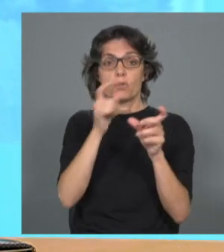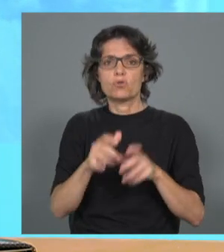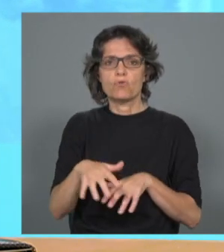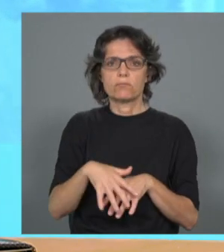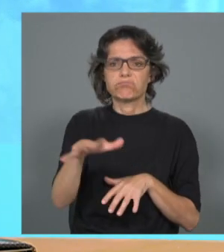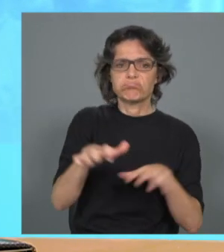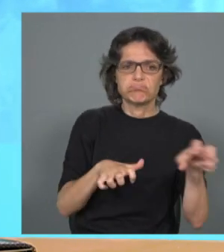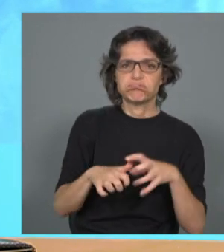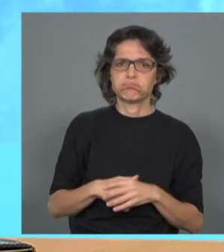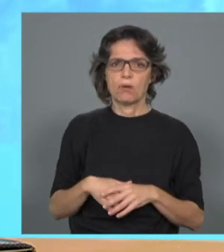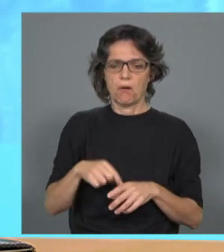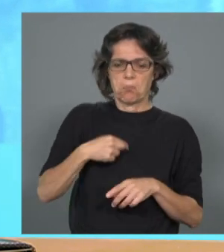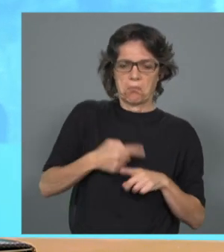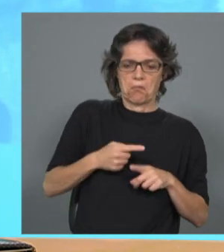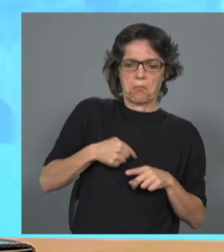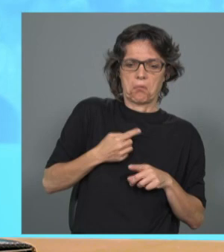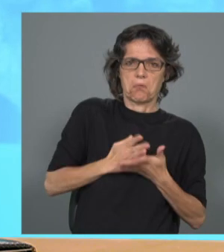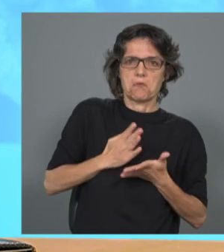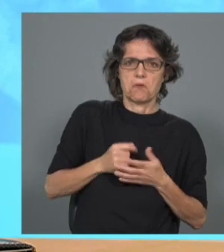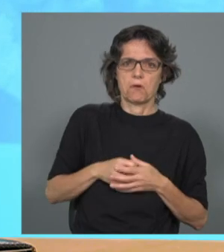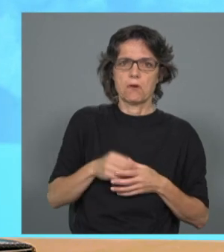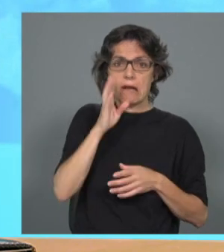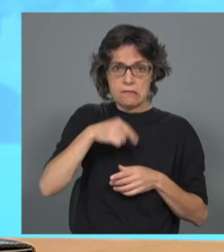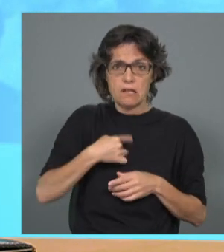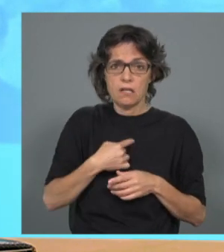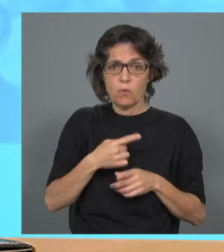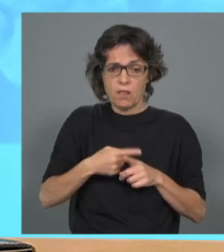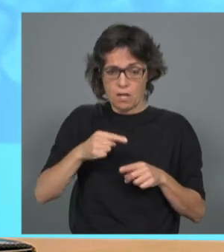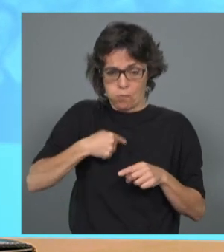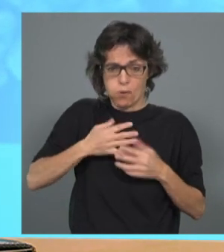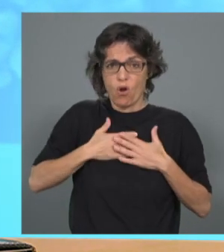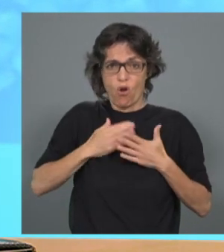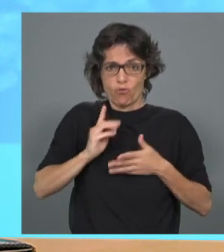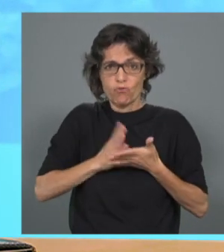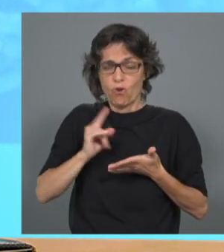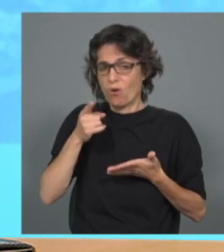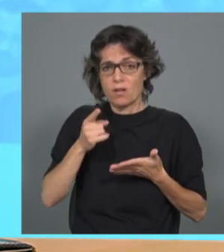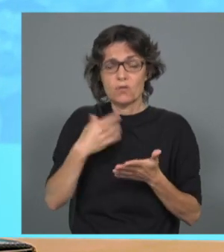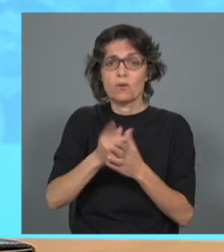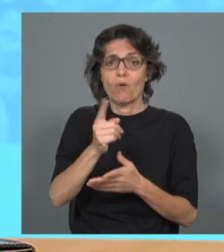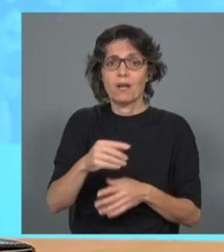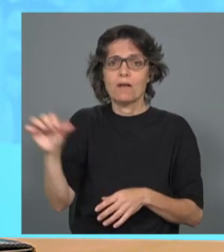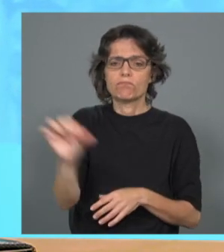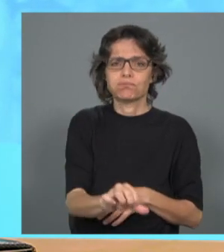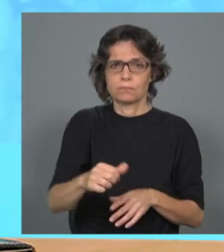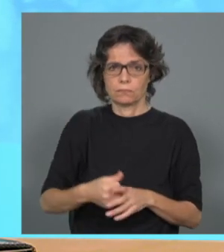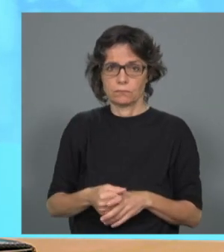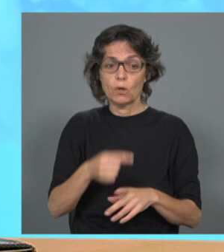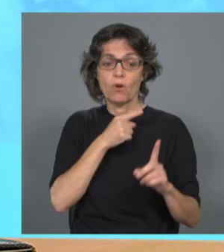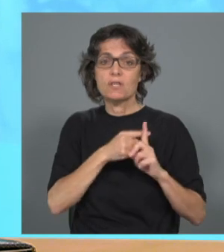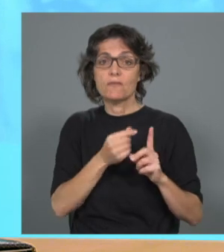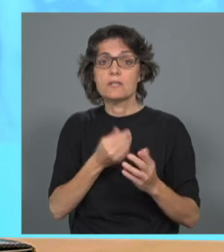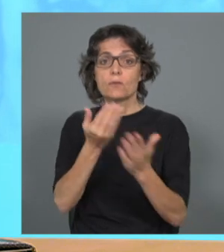porque a gente sabe que o egoísmo não nos leva a lado nenhum bom. Não é? A proposta de São Francisco é completamente diferente,